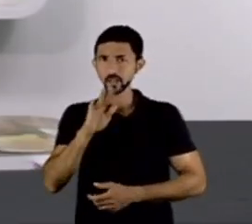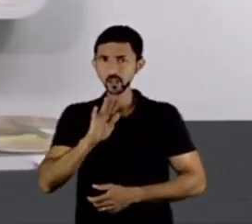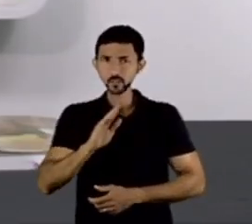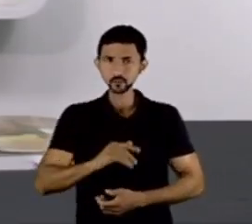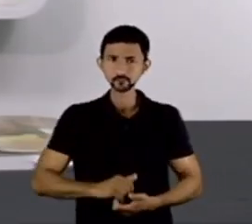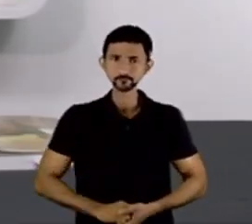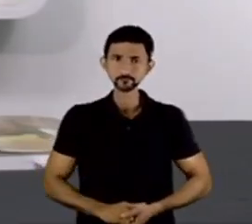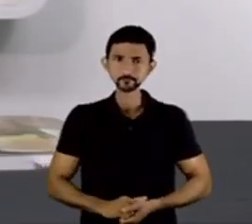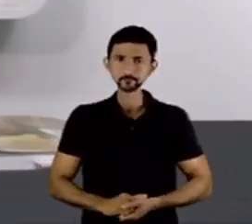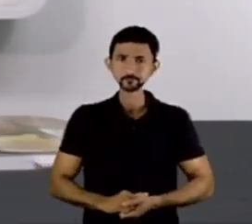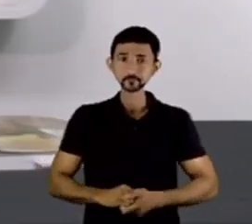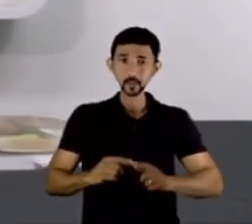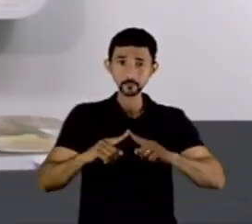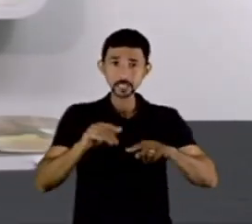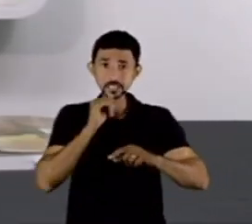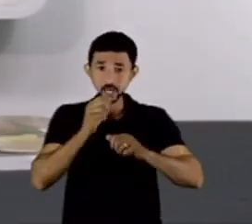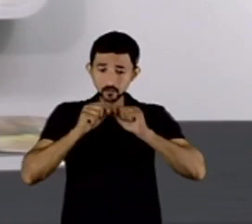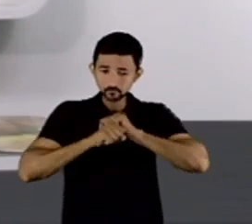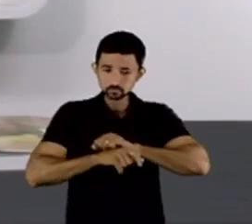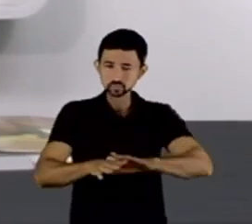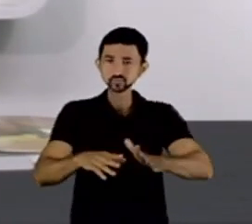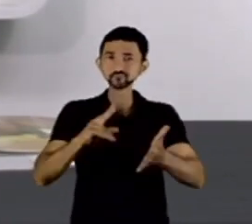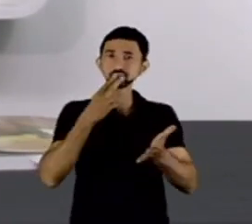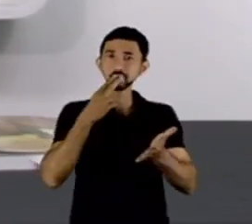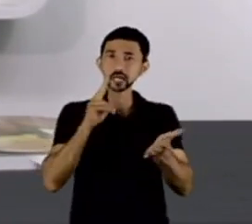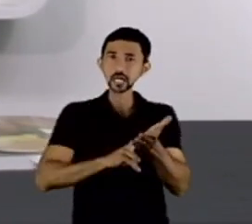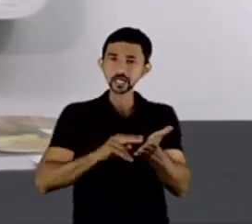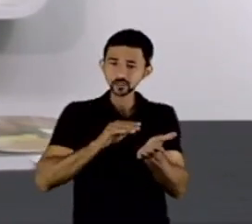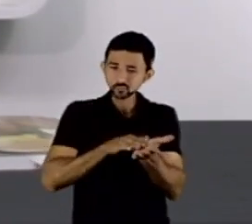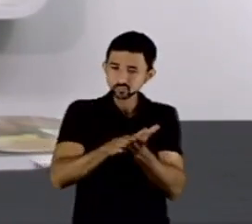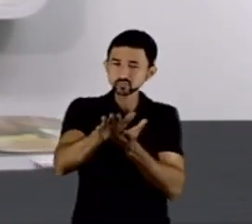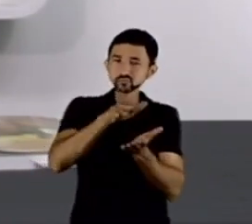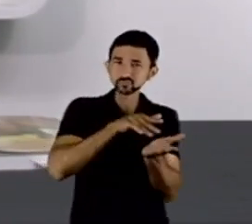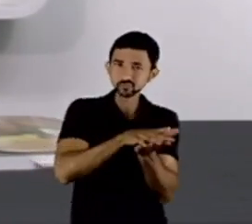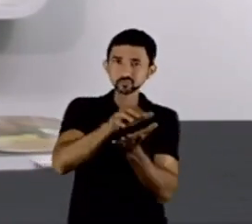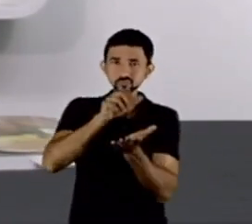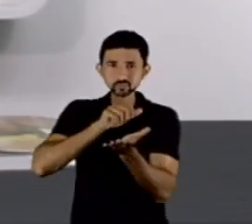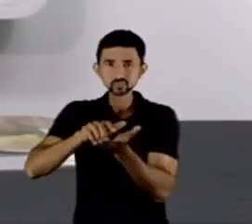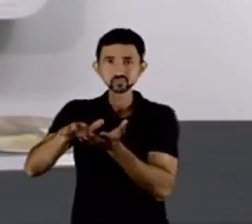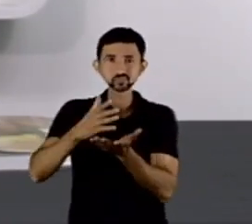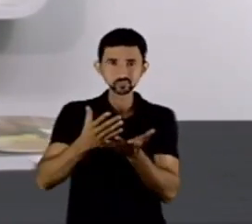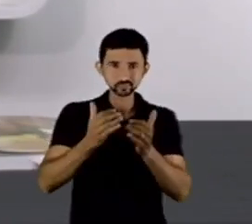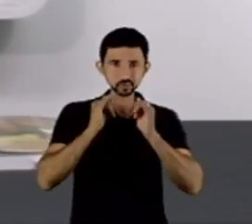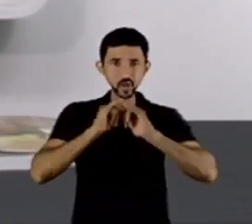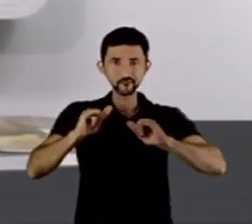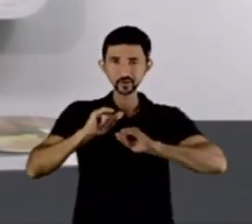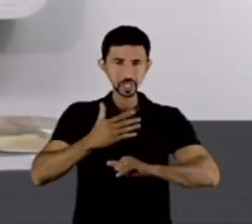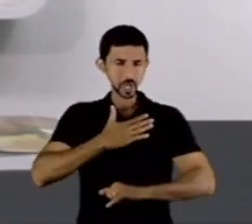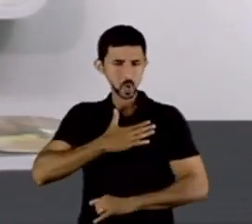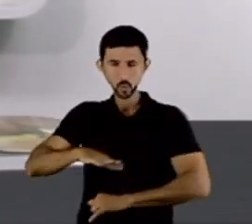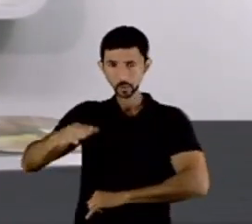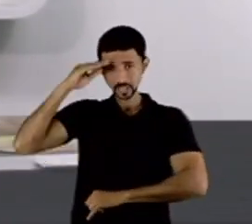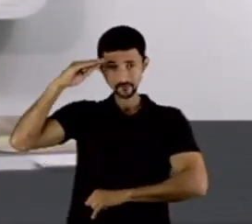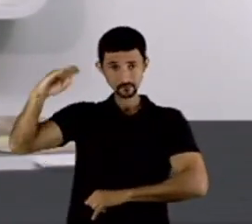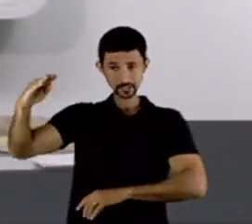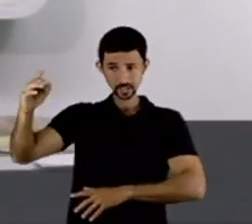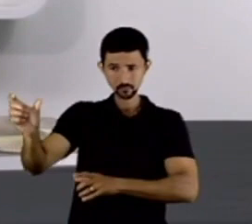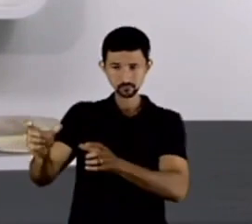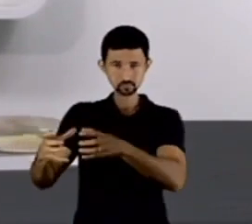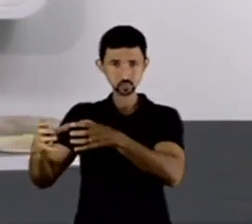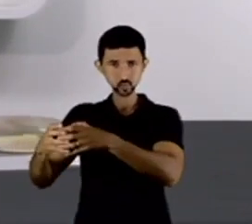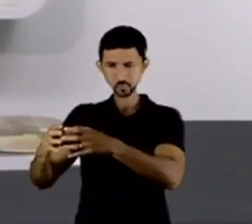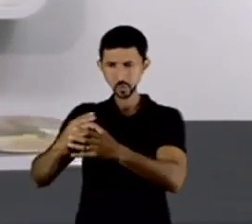Mas já estava lançada, né? Já estava lançada a notícia de que ele não gostava dos militares e foi